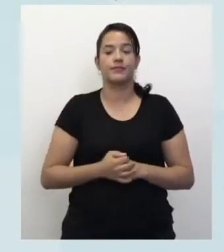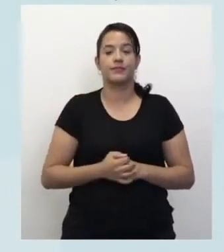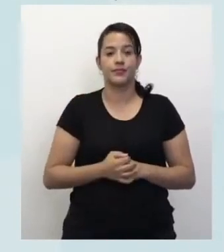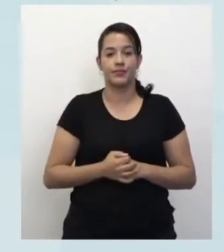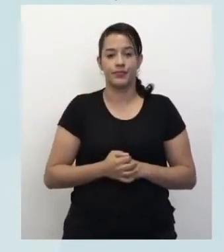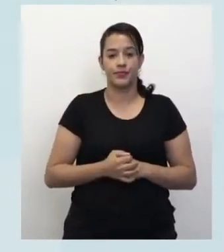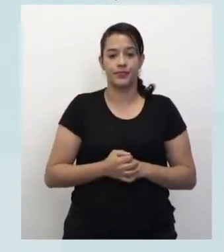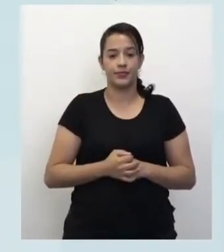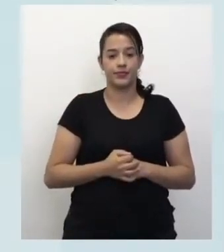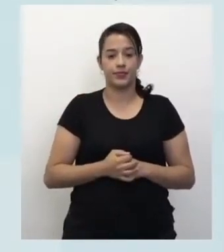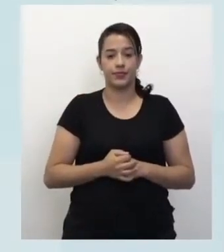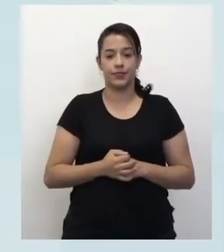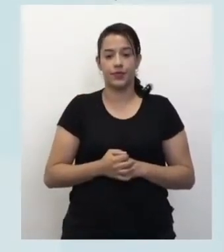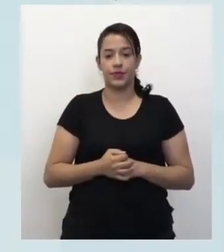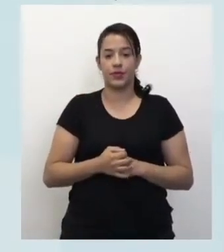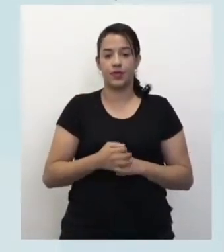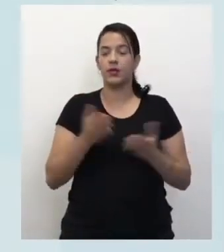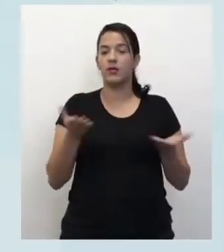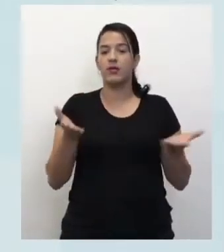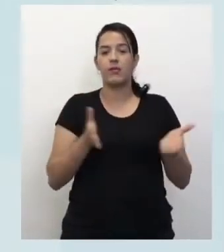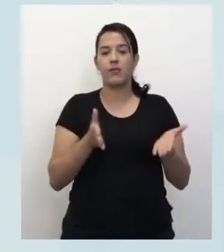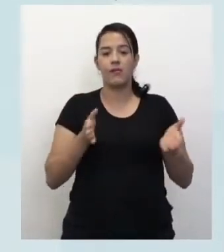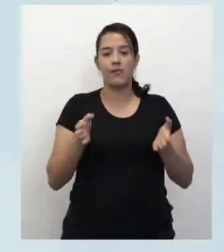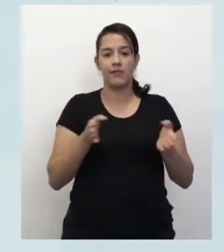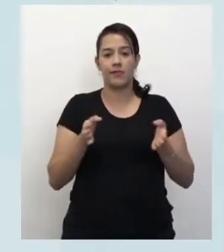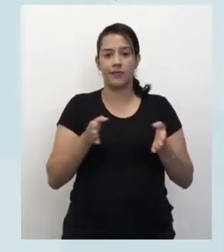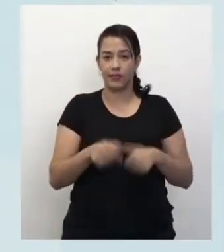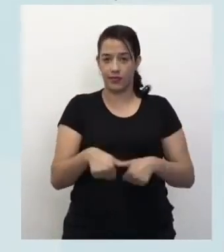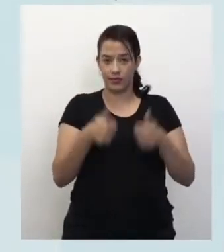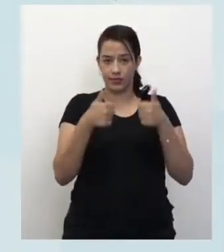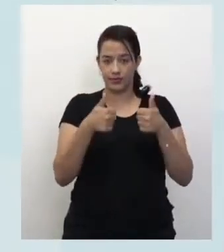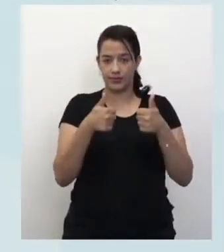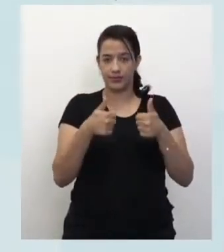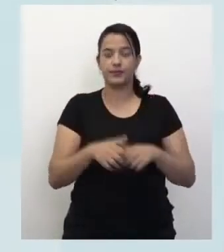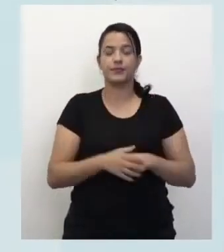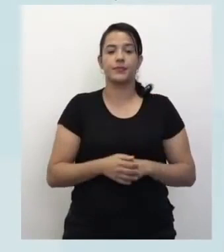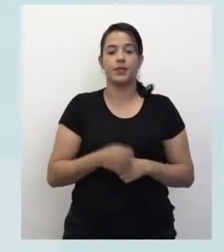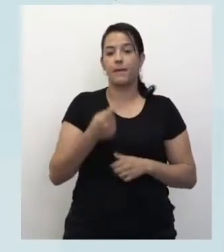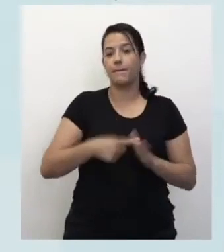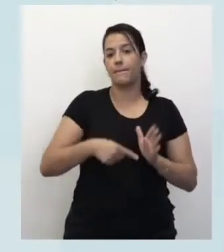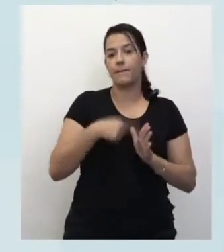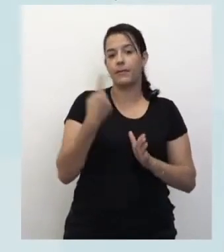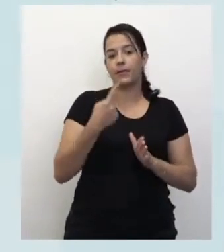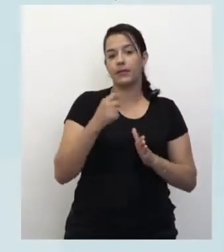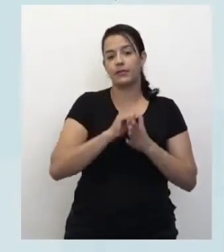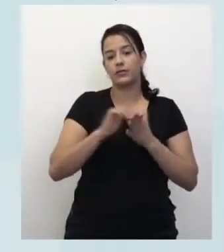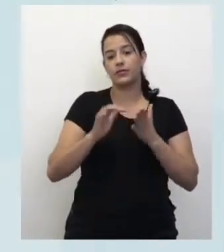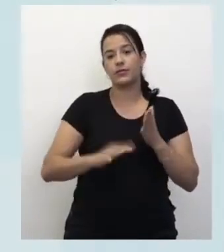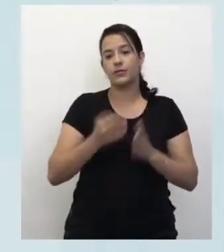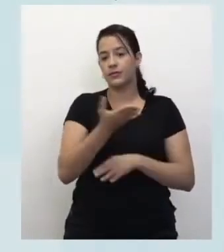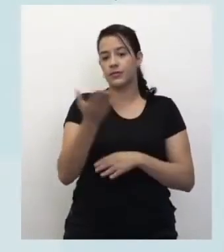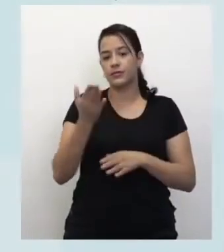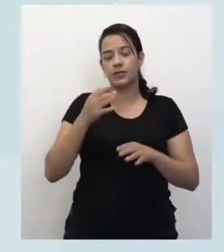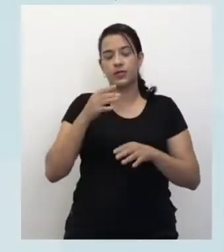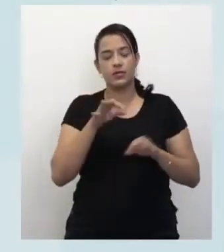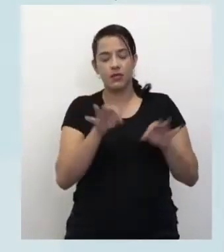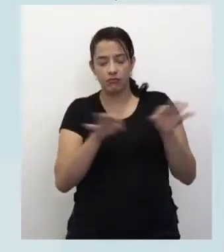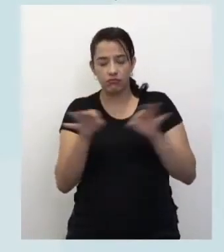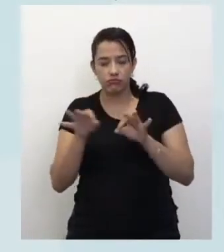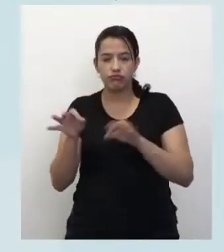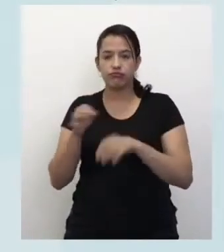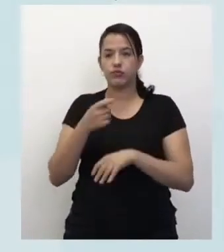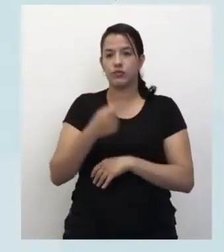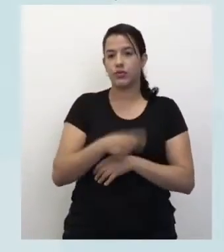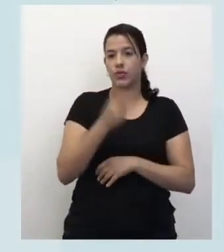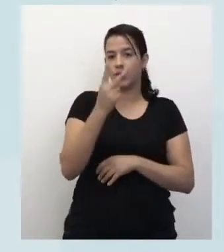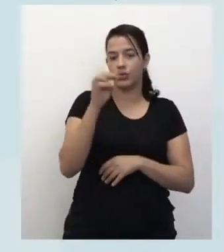e T, né, Sim. ou seja, o tempo. Pode ser, Exato. Tony? Pode Primeira ser. atividadezinha para eles Perfeito. analisarem com calma, com paciência. A gente vai